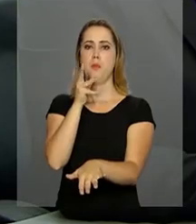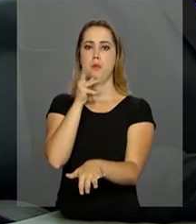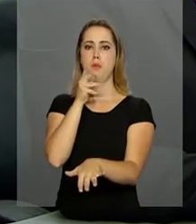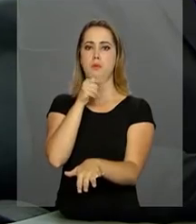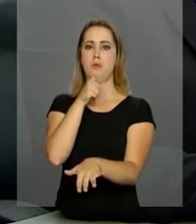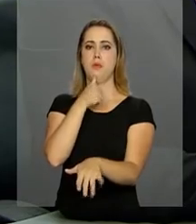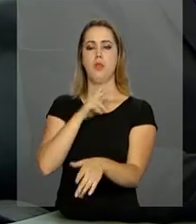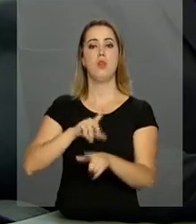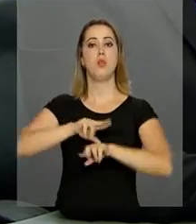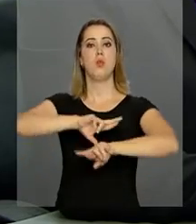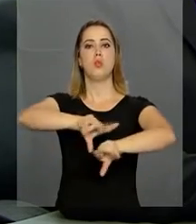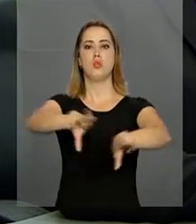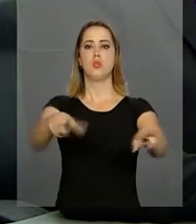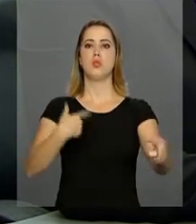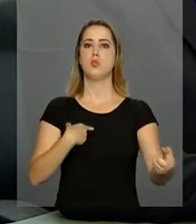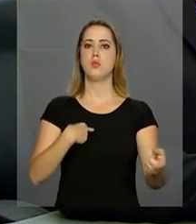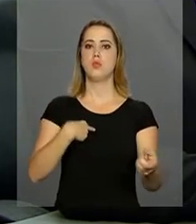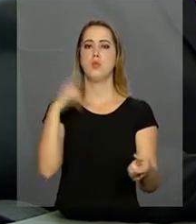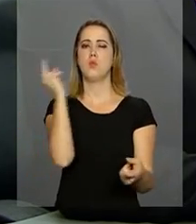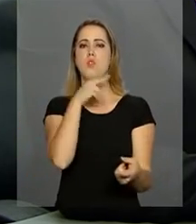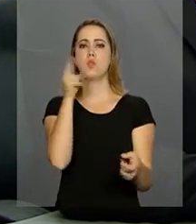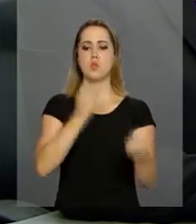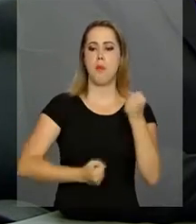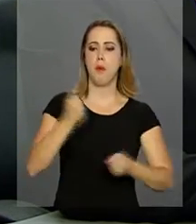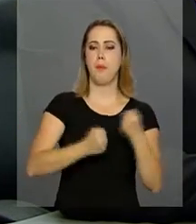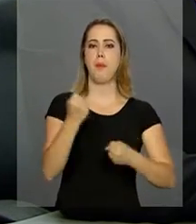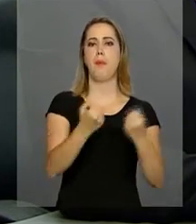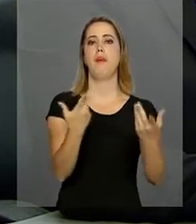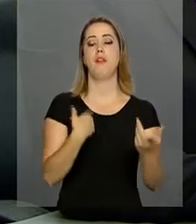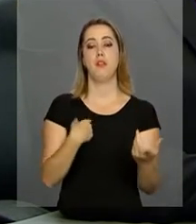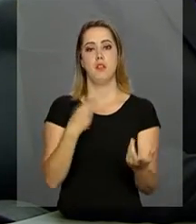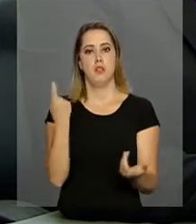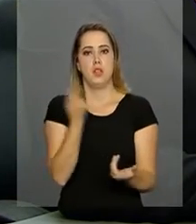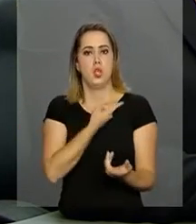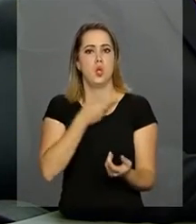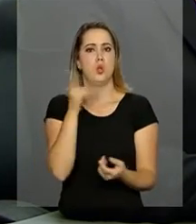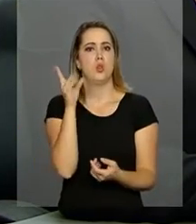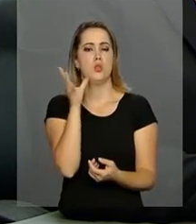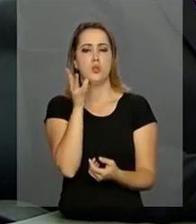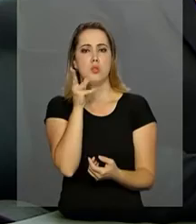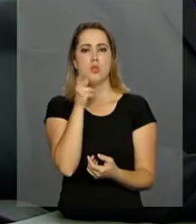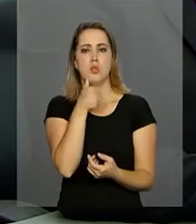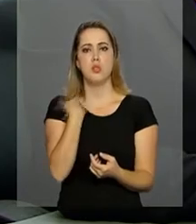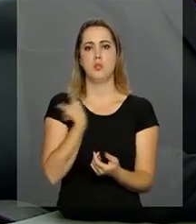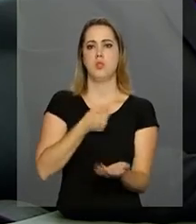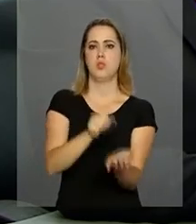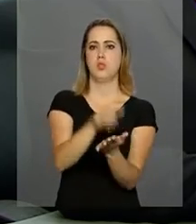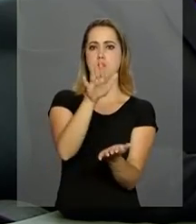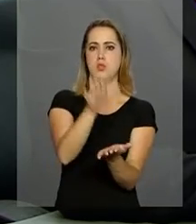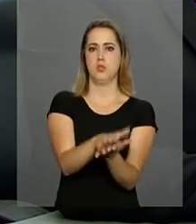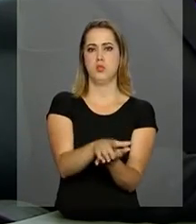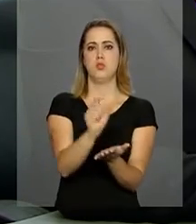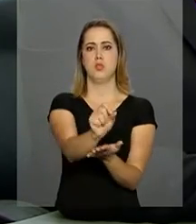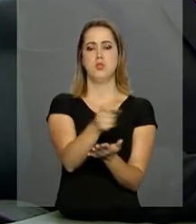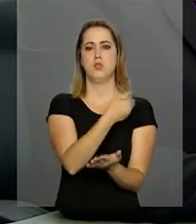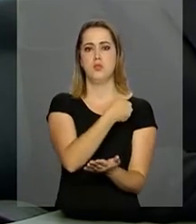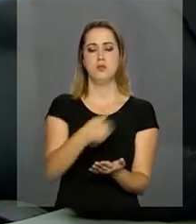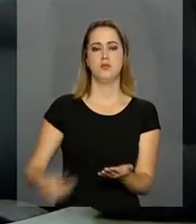na Europa e tudo, é para grande velocidade, não é para andar devagar. Então, para que? É pegadinha? Para gente ser multado? É para gastar dinheiro do